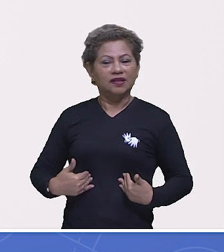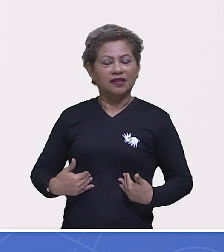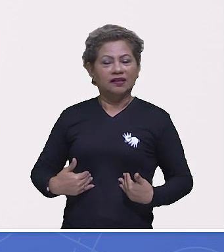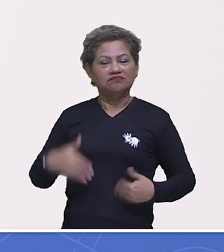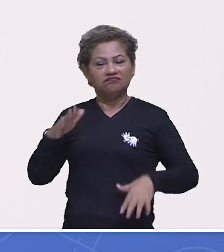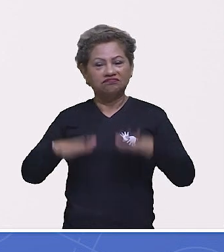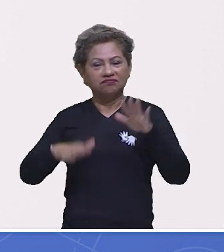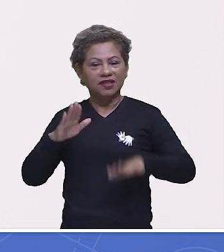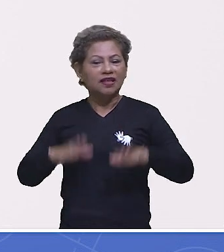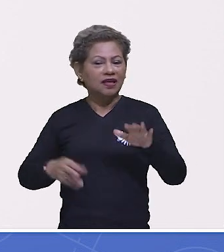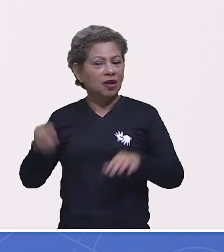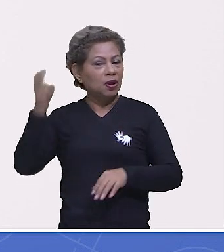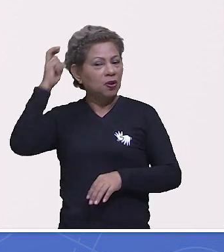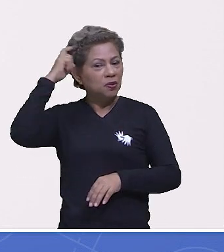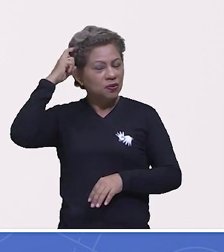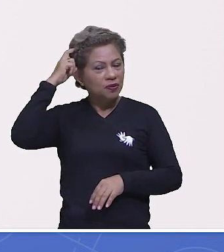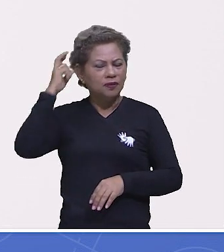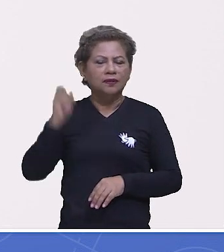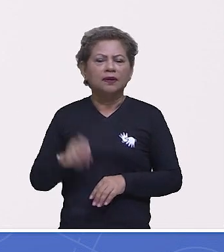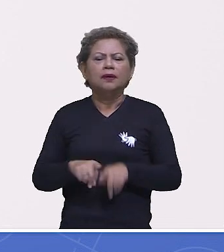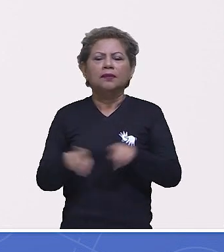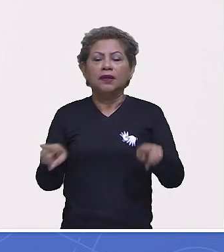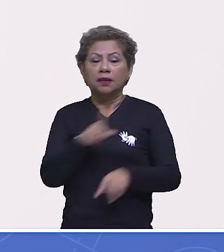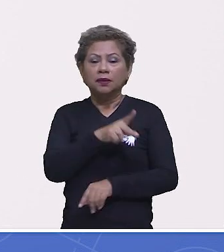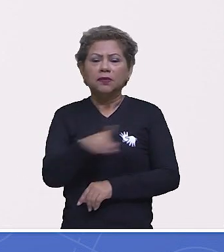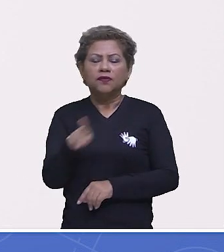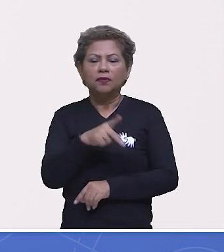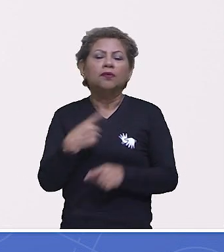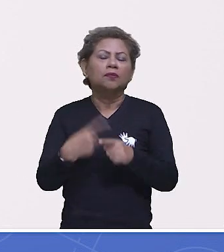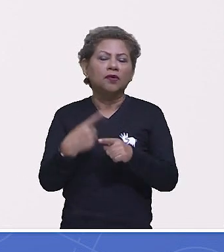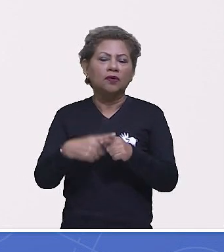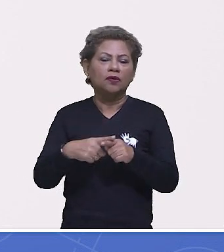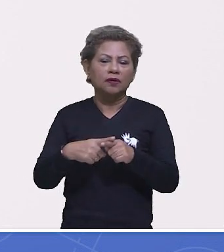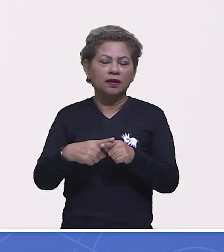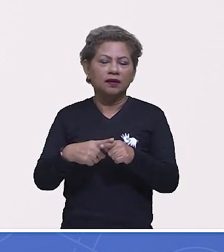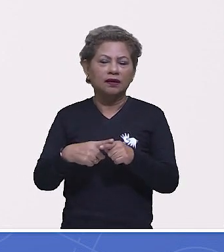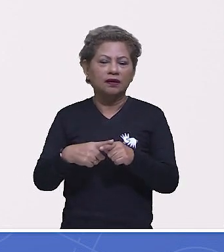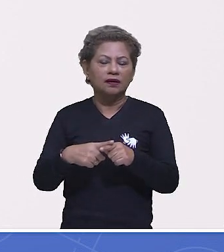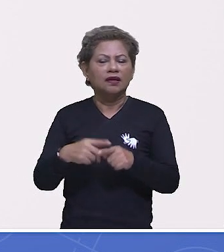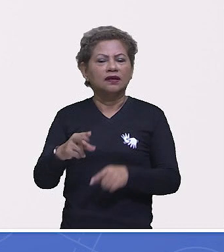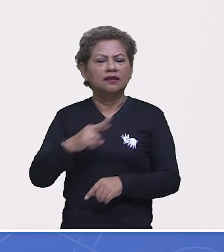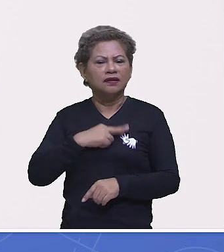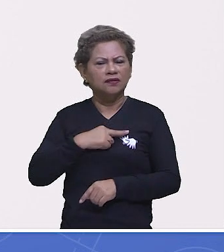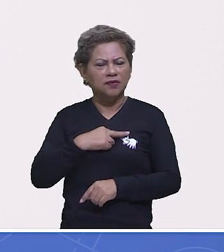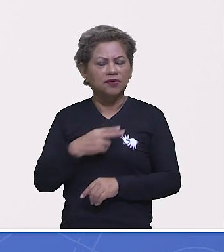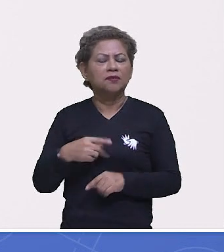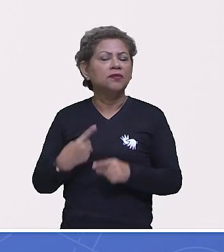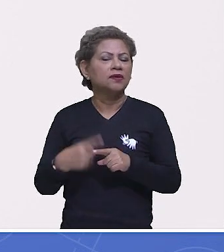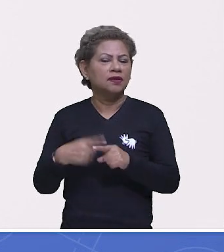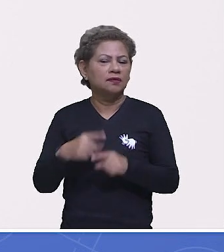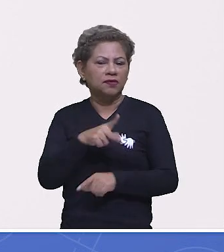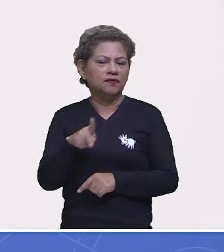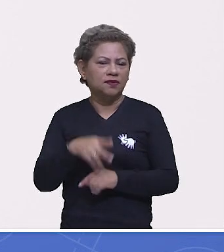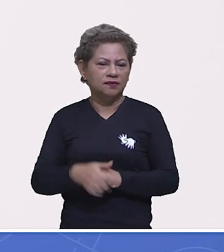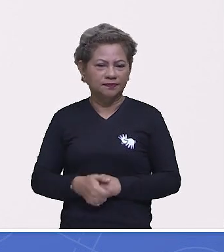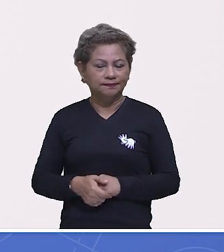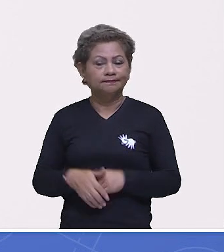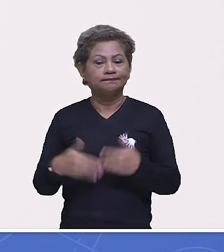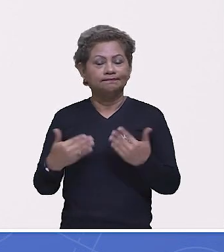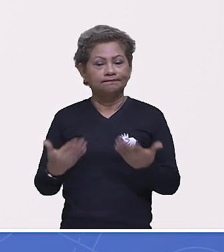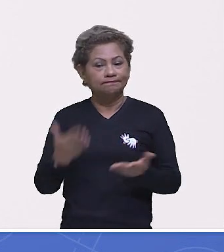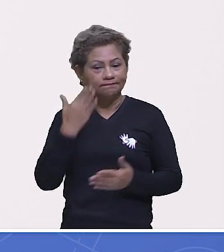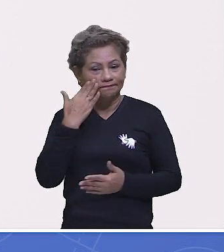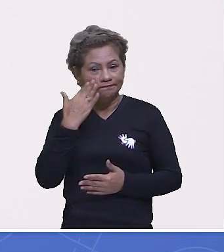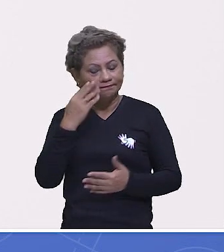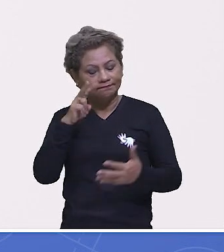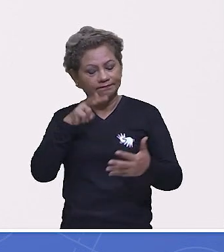cultura. E, professor, por que essa resposta? Vamos ver aí qual é a justificativa para essa alternativa D.